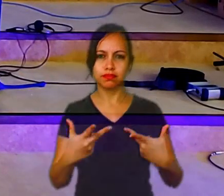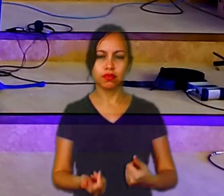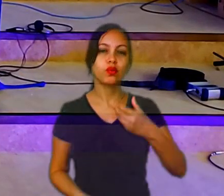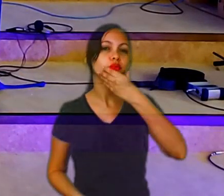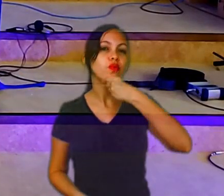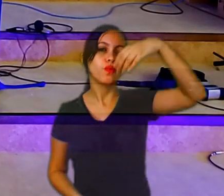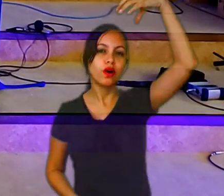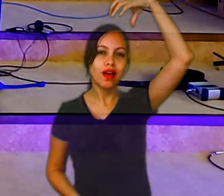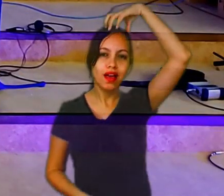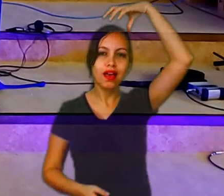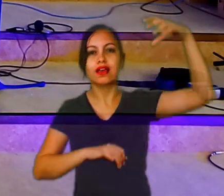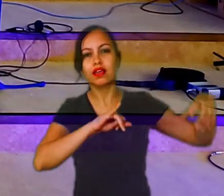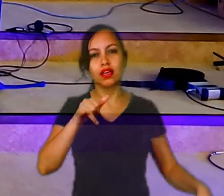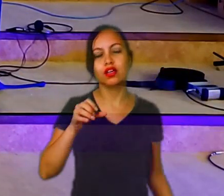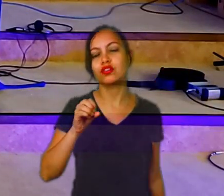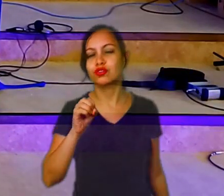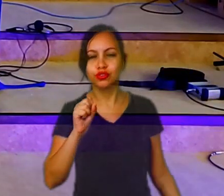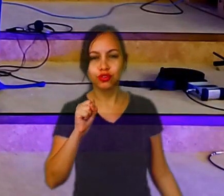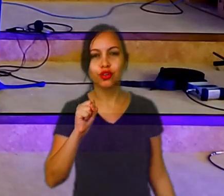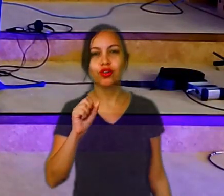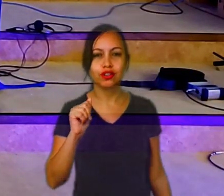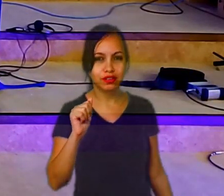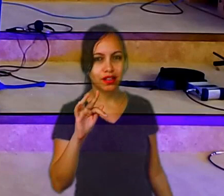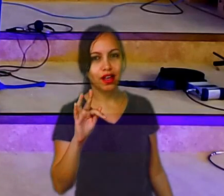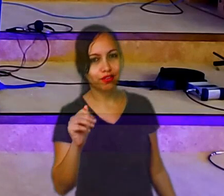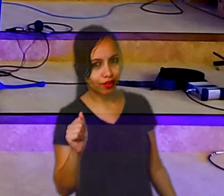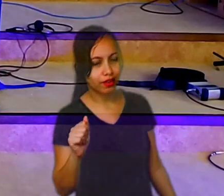rei Josafá, que atitude